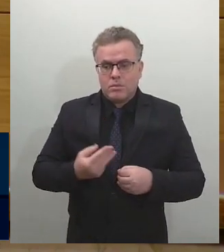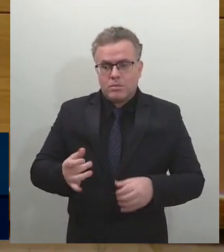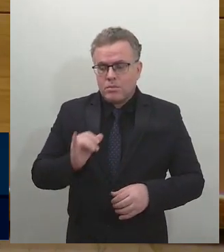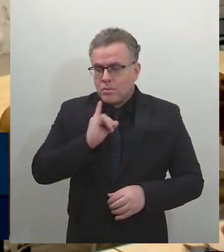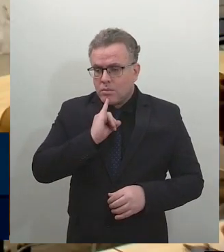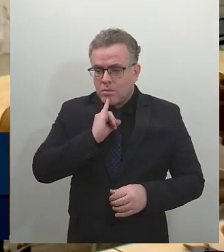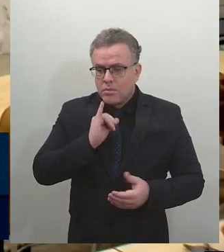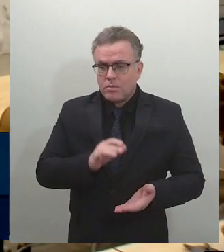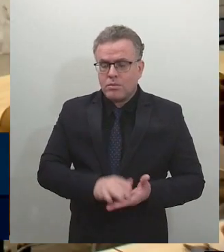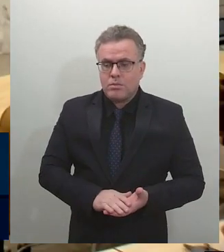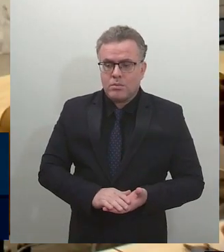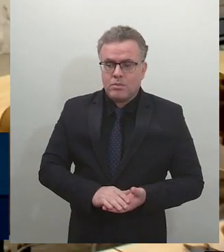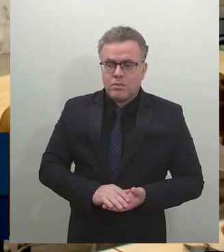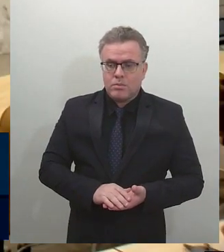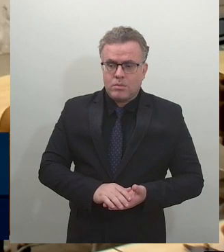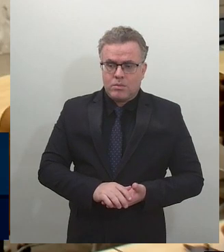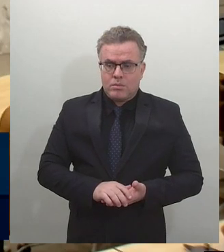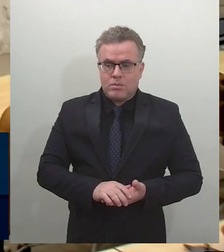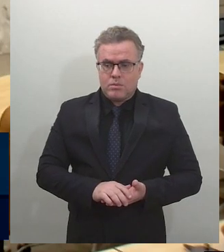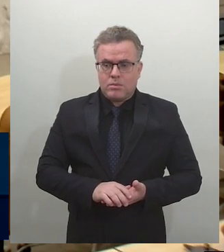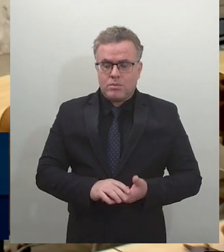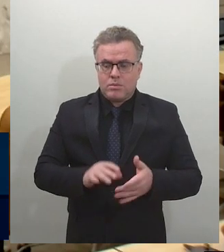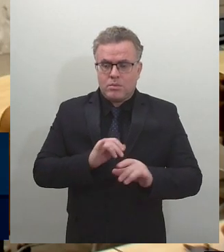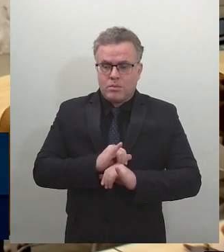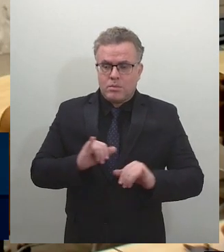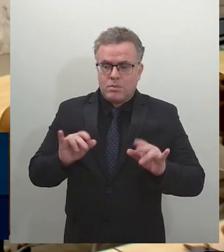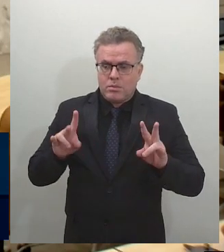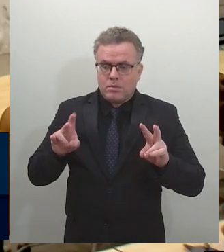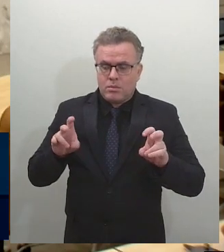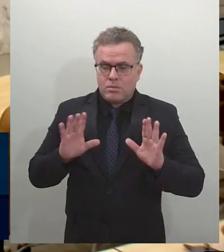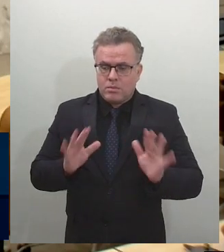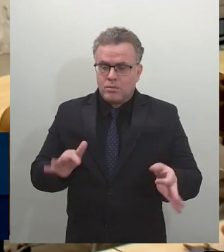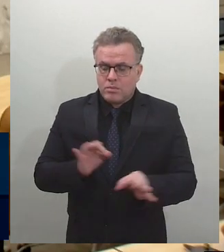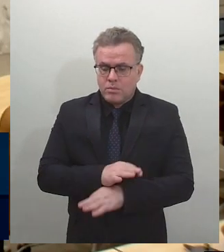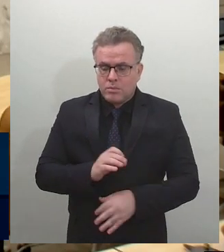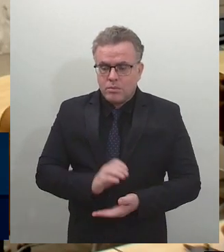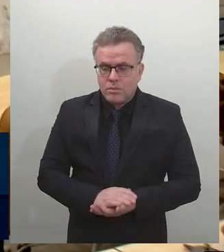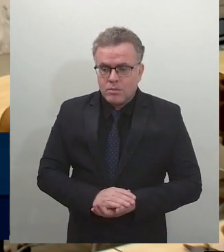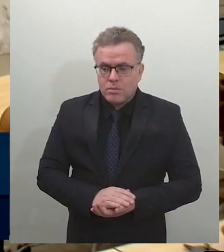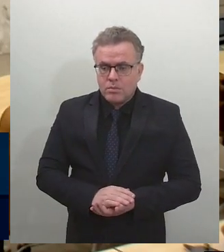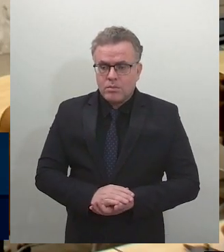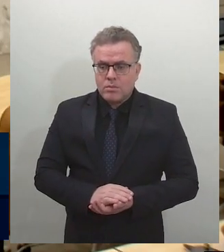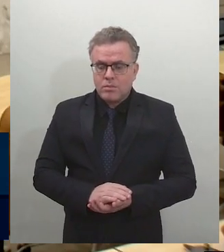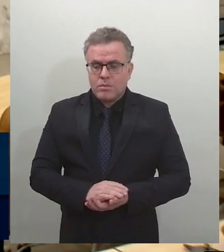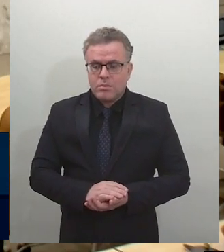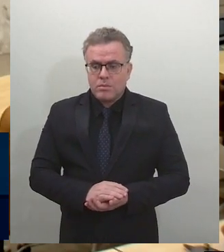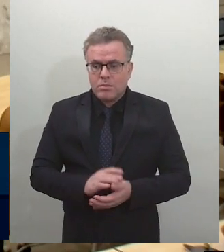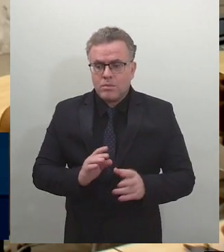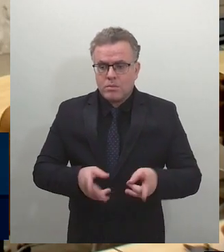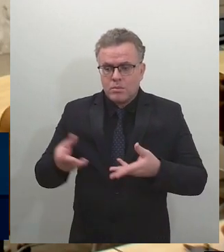Lido o expediente, senhor presidente. Ainda no pequeno expediente, com a palavra a deputada Lidiane Lucena.